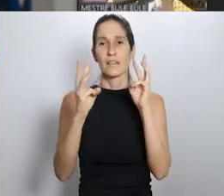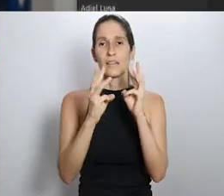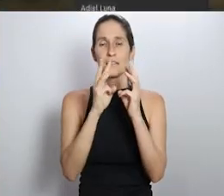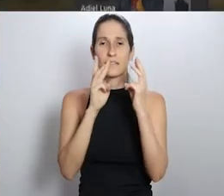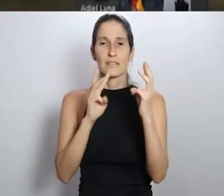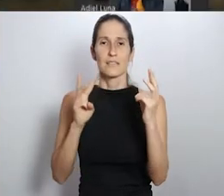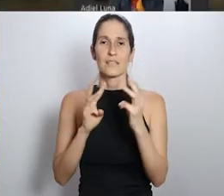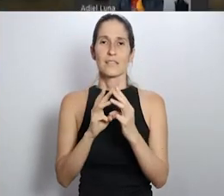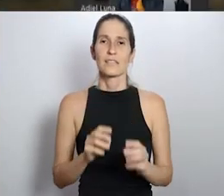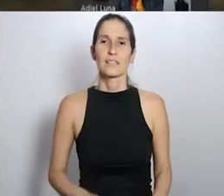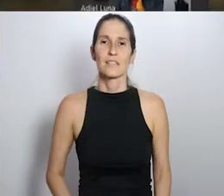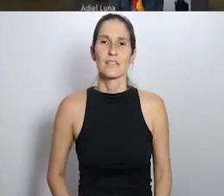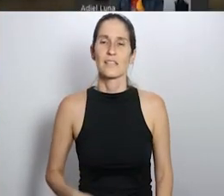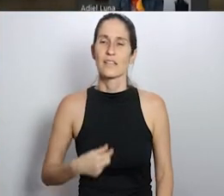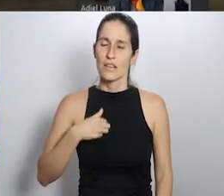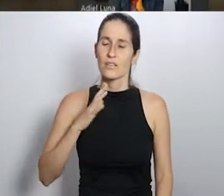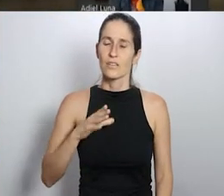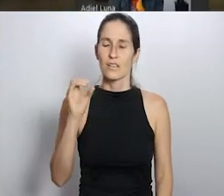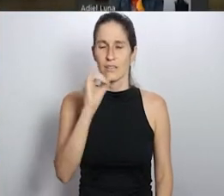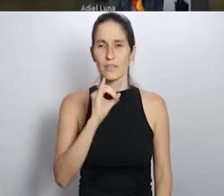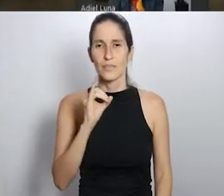Eu já saudei lá.